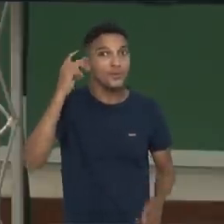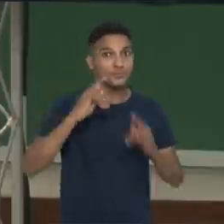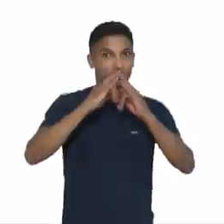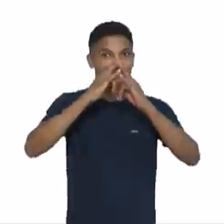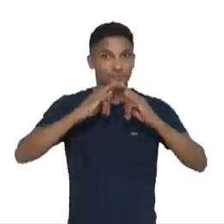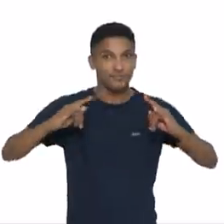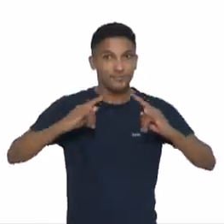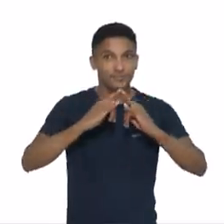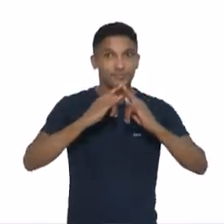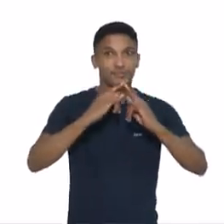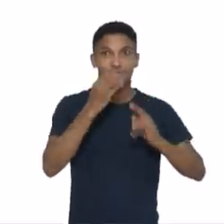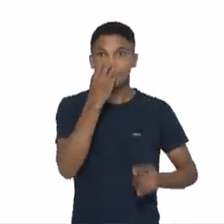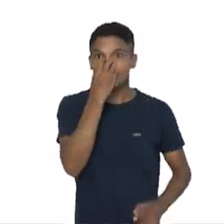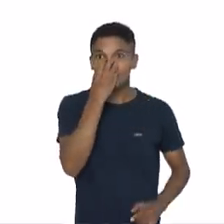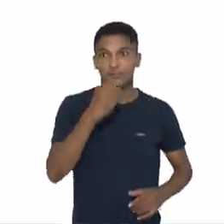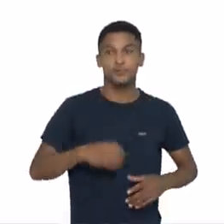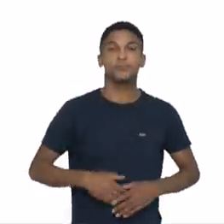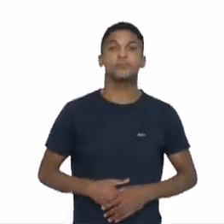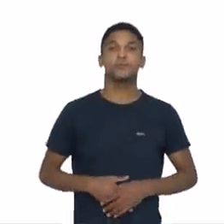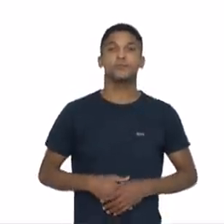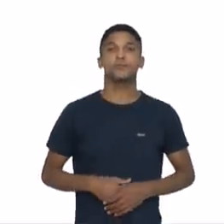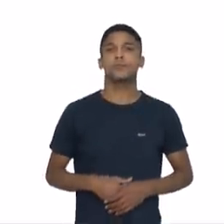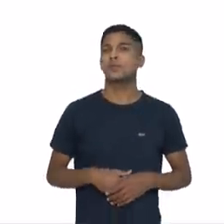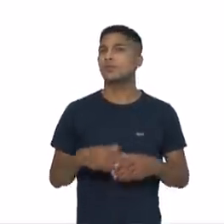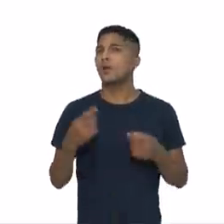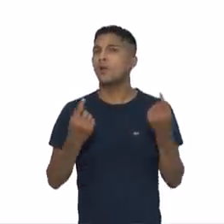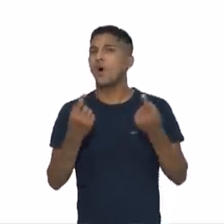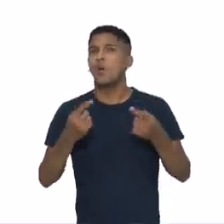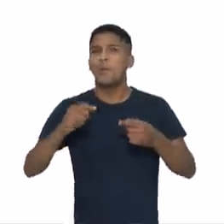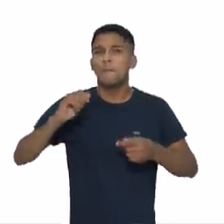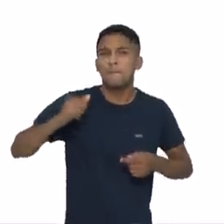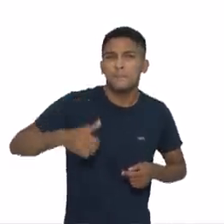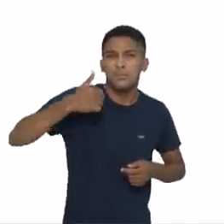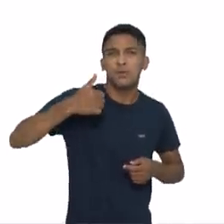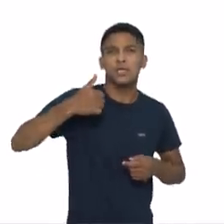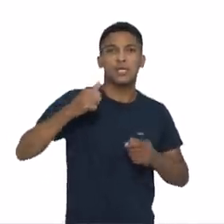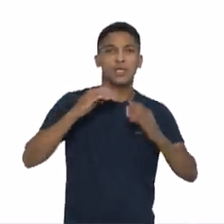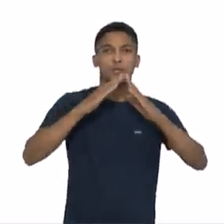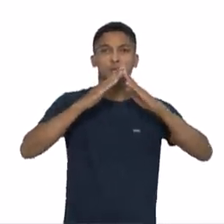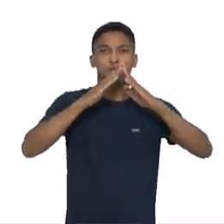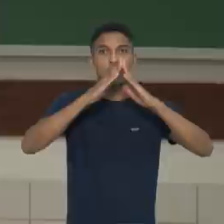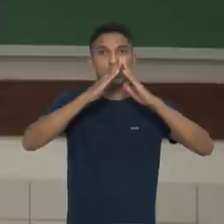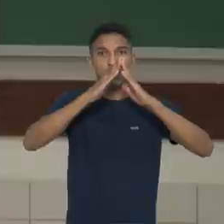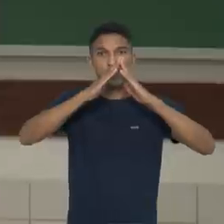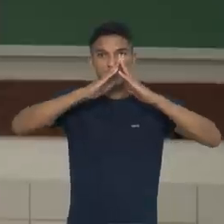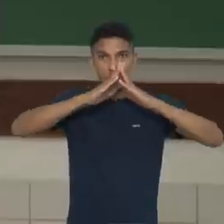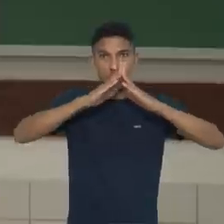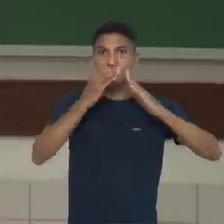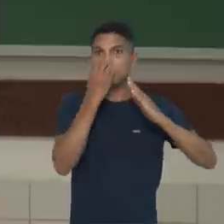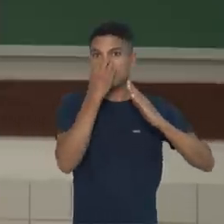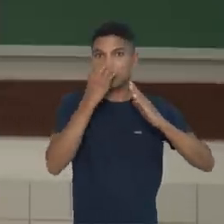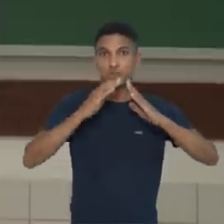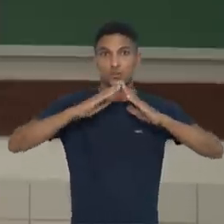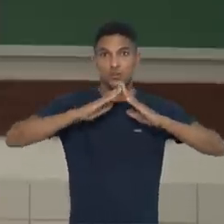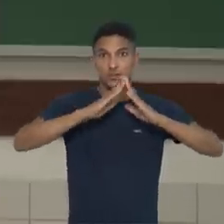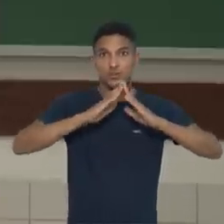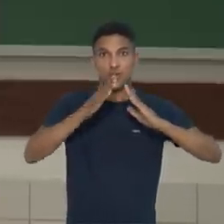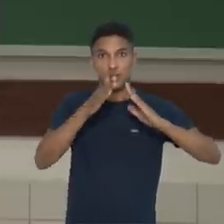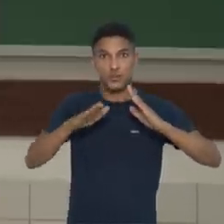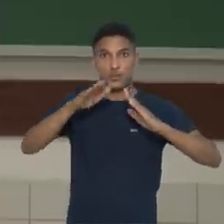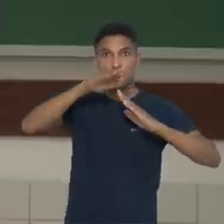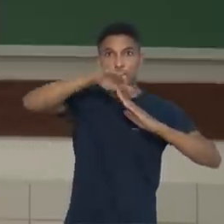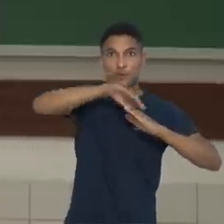Qual foi o primeiro circo a ser erguido no Brasil com picadeiro e lona, né? A professora falou aqui, qual foi, né?